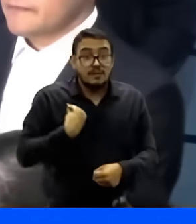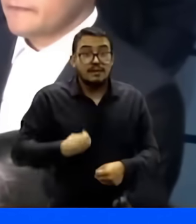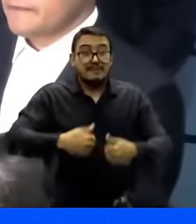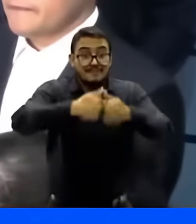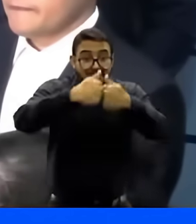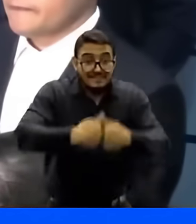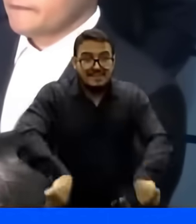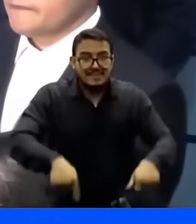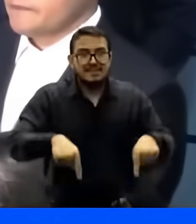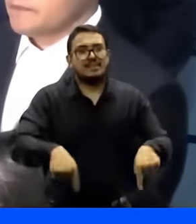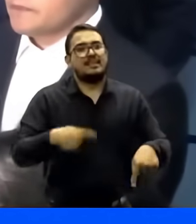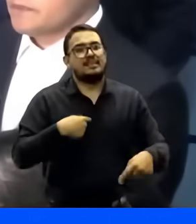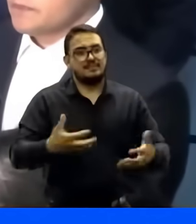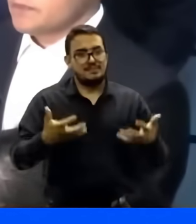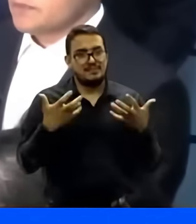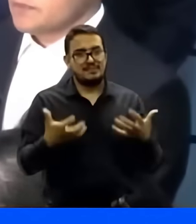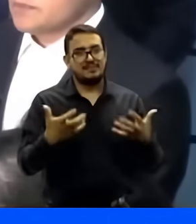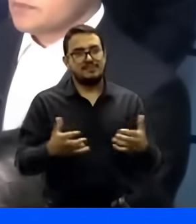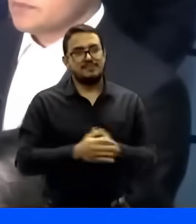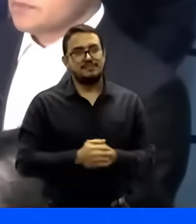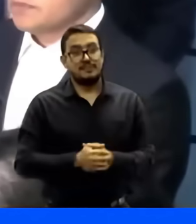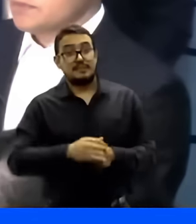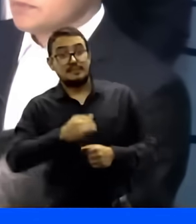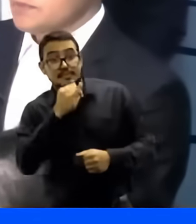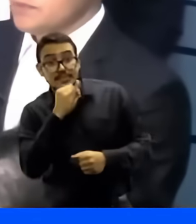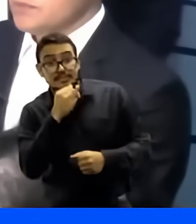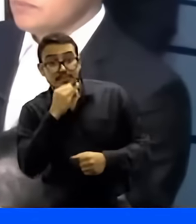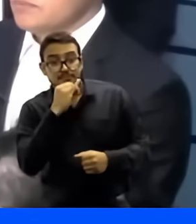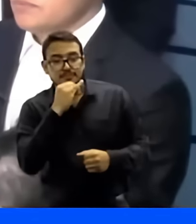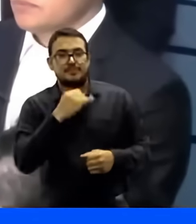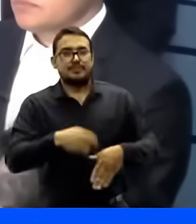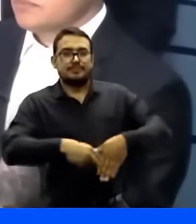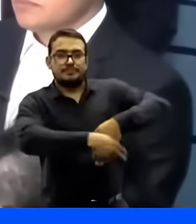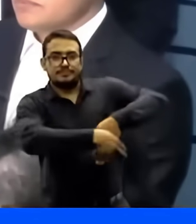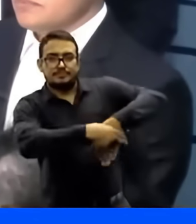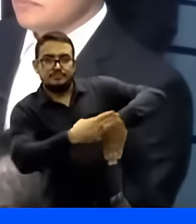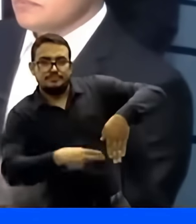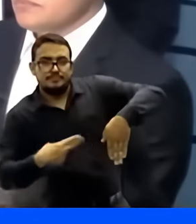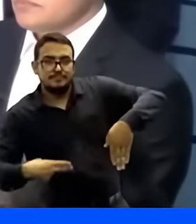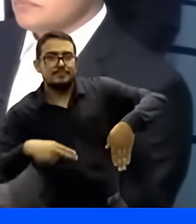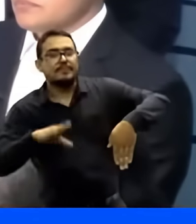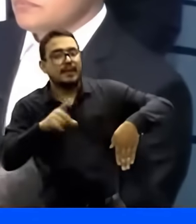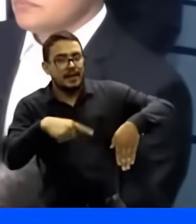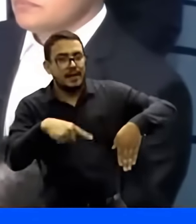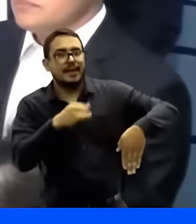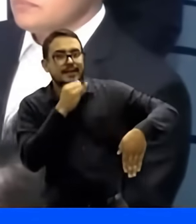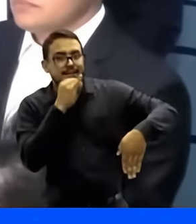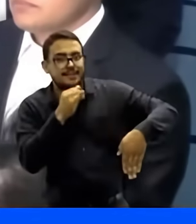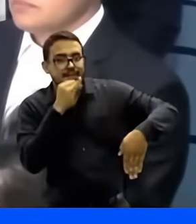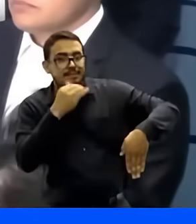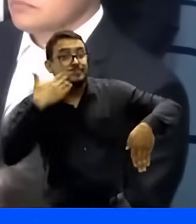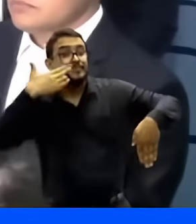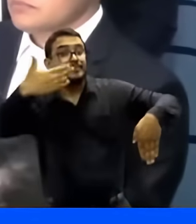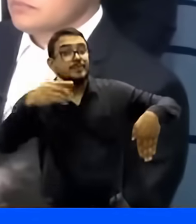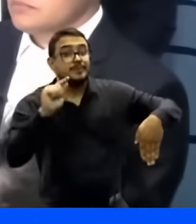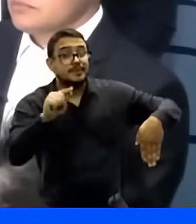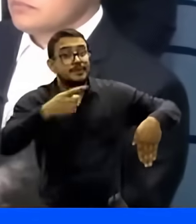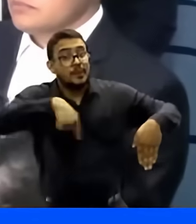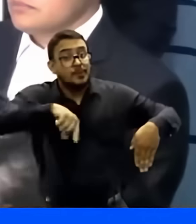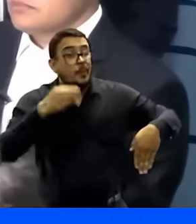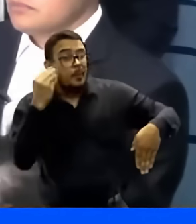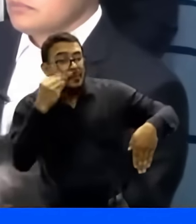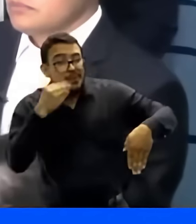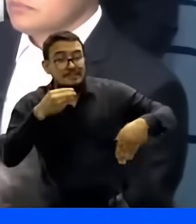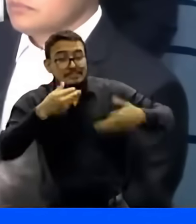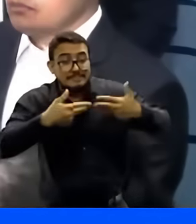Bioceânica é um exemplo típico do quanto nós perdemos de oportunidade e o quanto a China, Estados Unidos, Europa tem. Quando eu